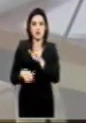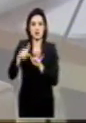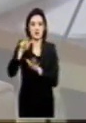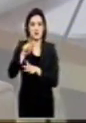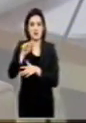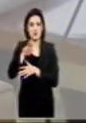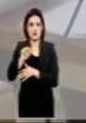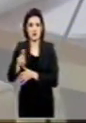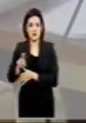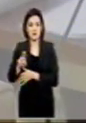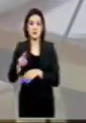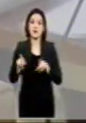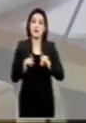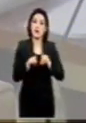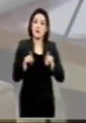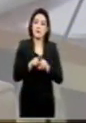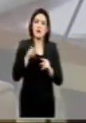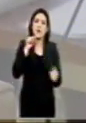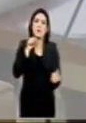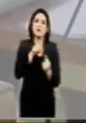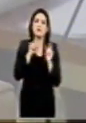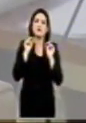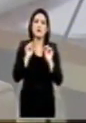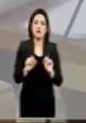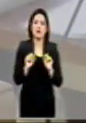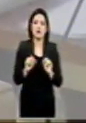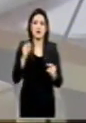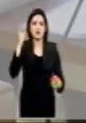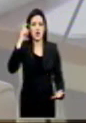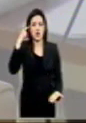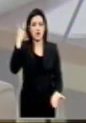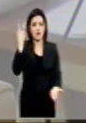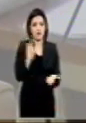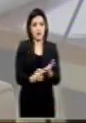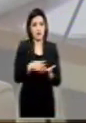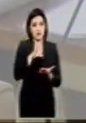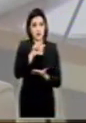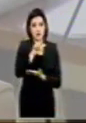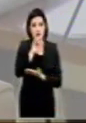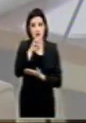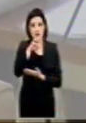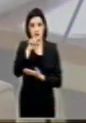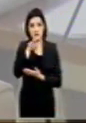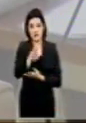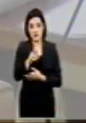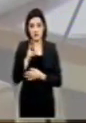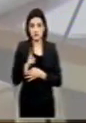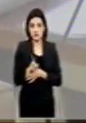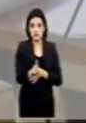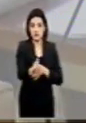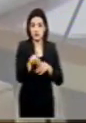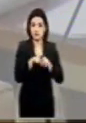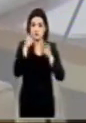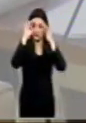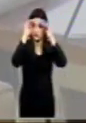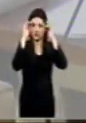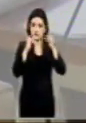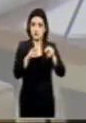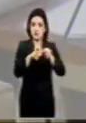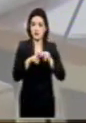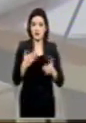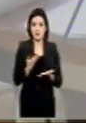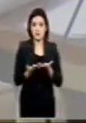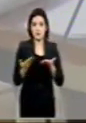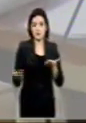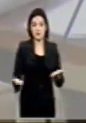Aqui, pretende-se apenas que a eventual confirmação da liminar não seja seguida incontinente pela possível perda do